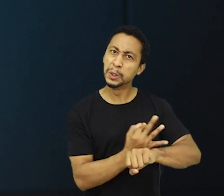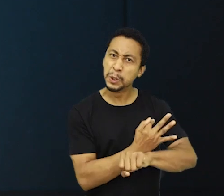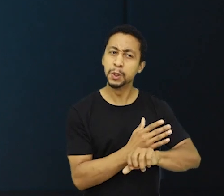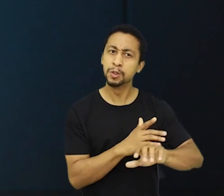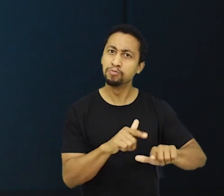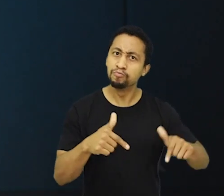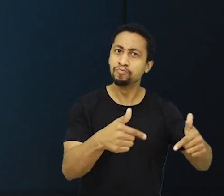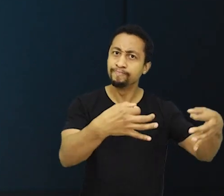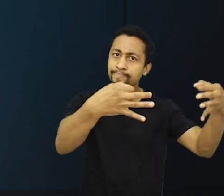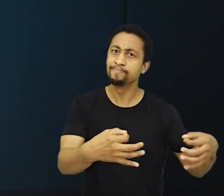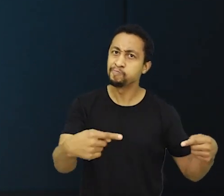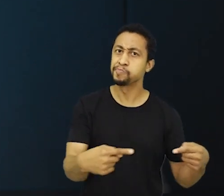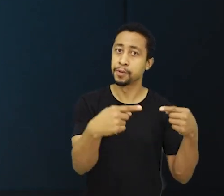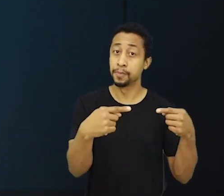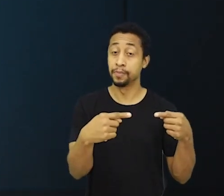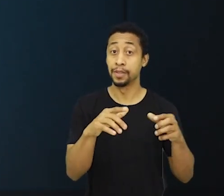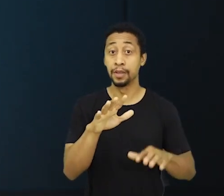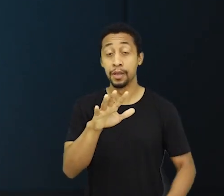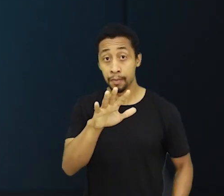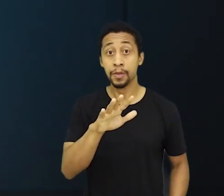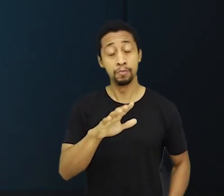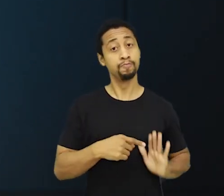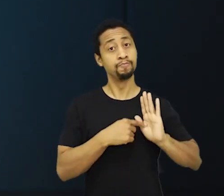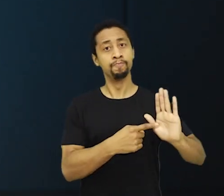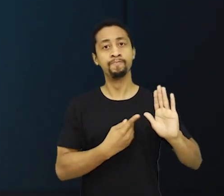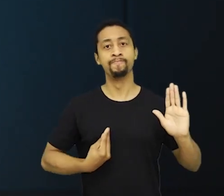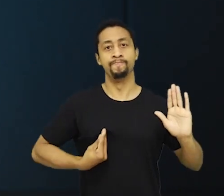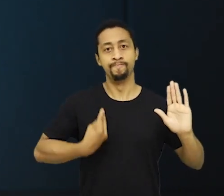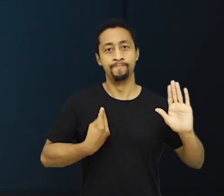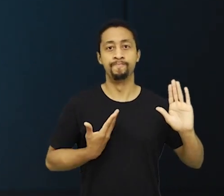é, mas dizer que ele existe.